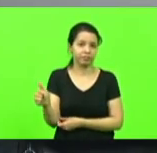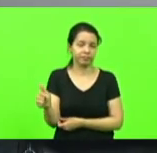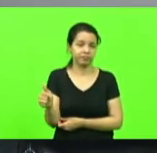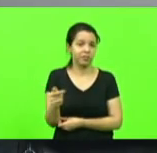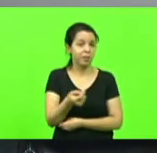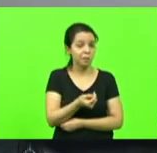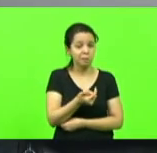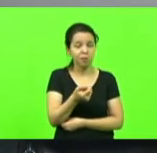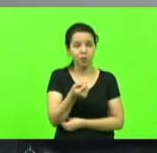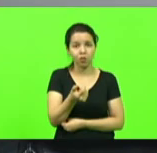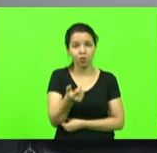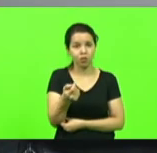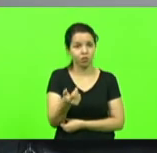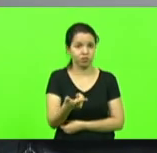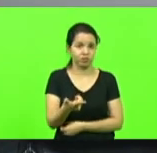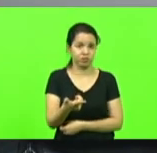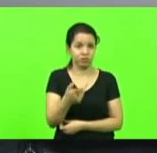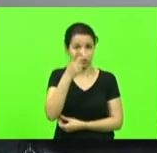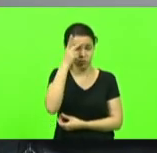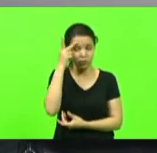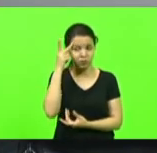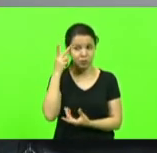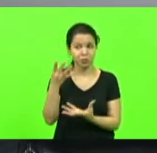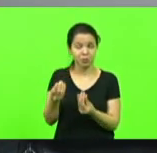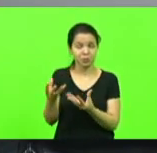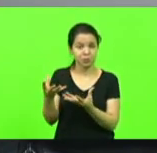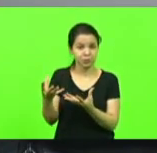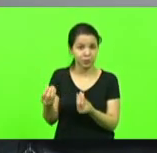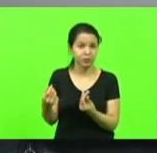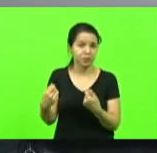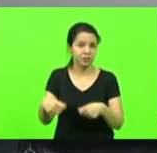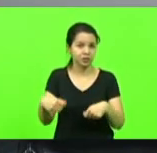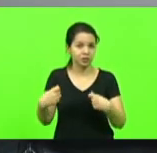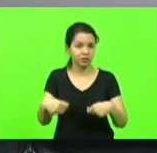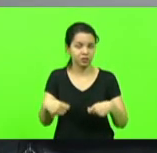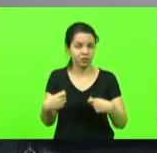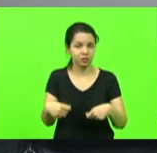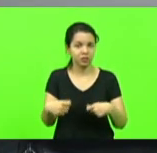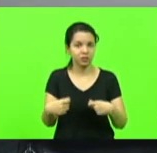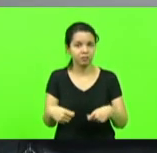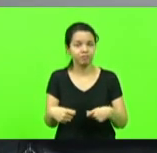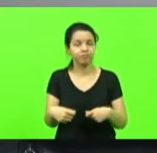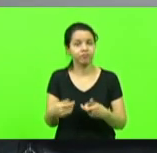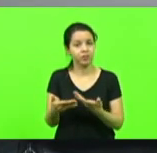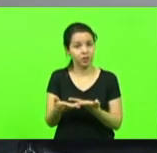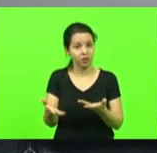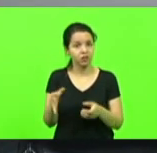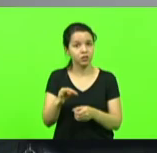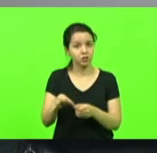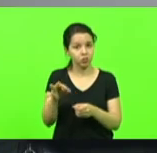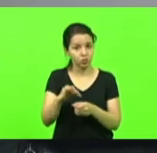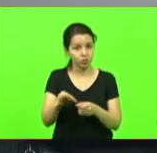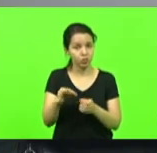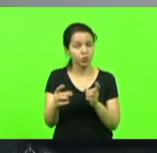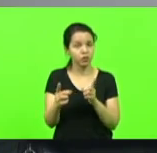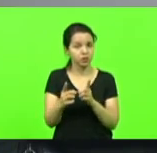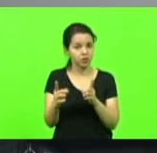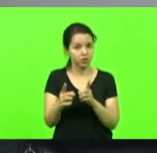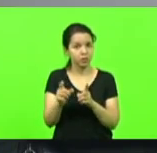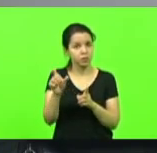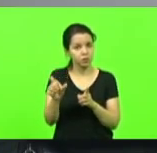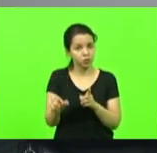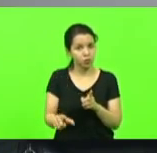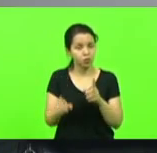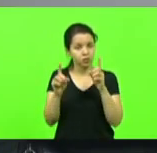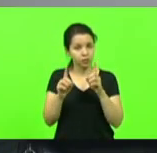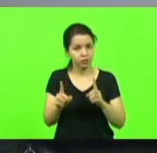para uma clientela toda, em se tratando apenas das instituições que atendem as pessoas com deficiência. Eu